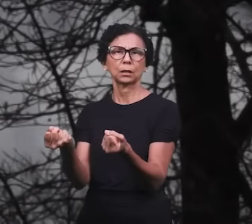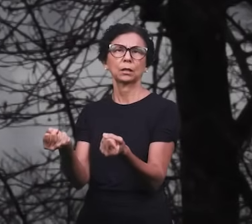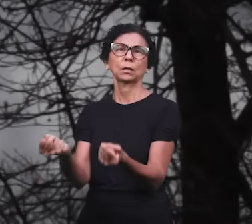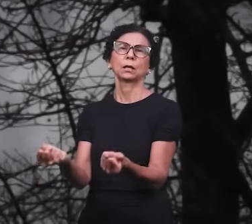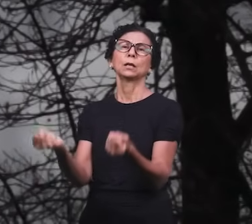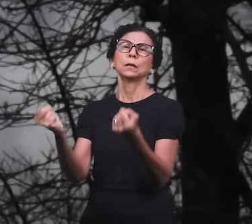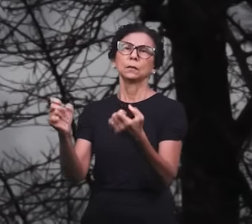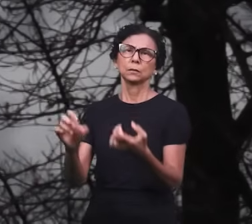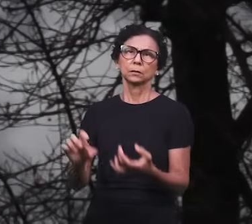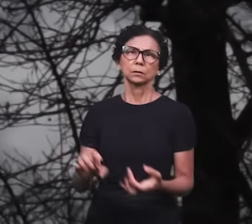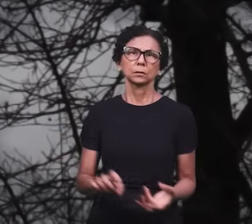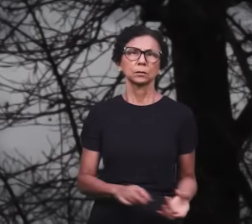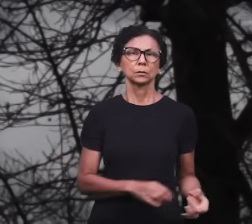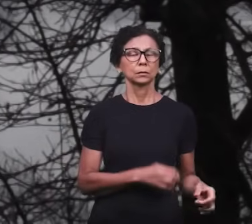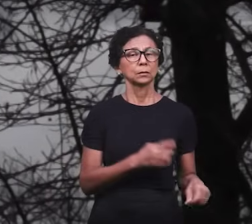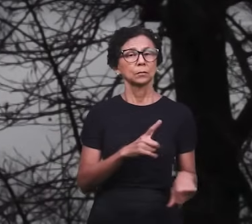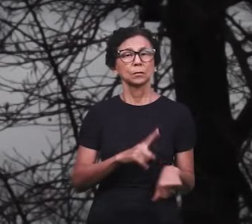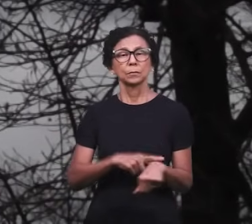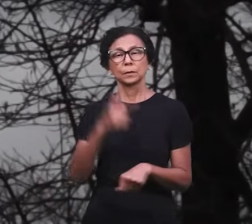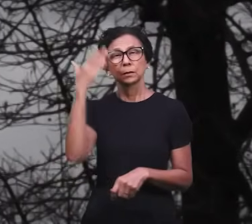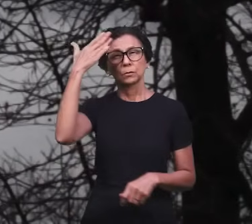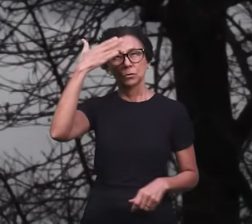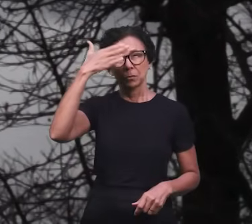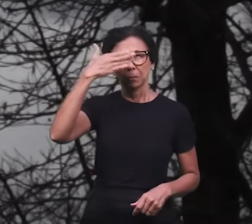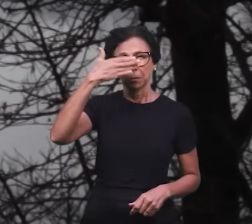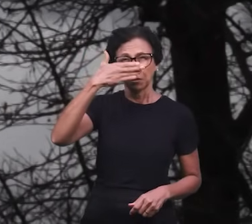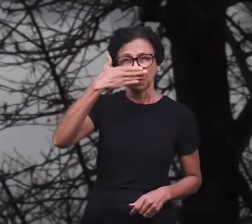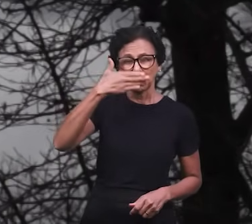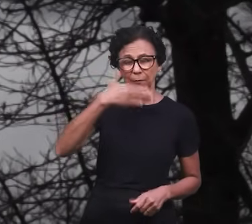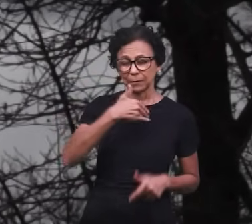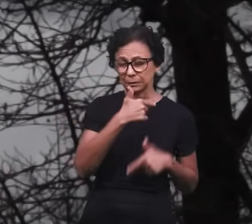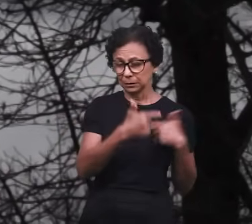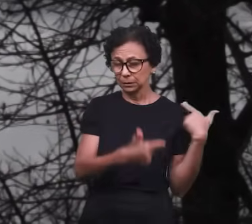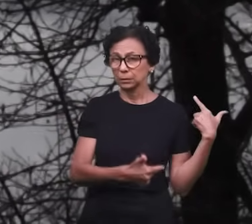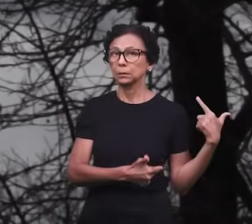As pelejas da alma, nas provações,